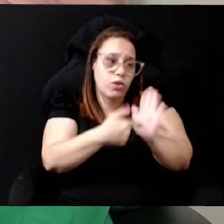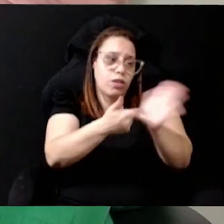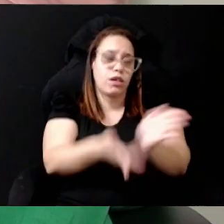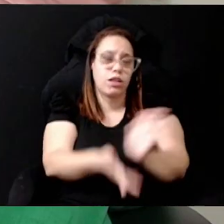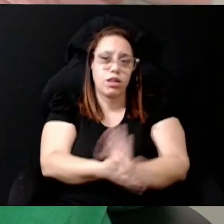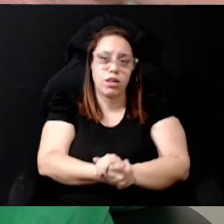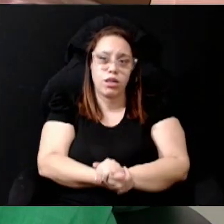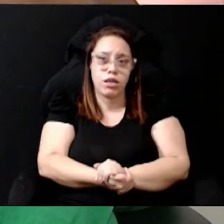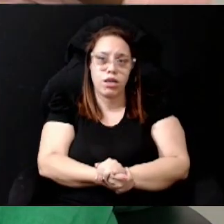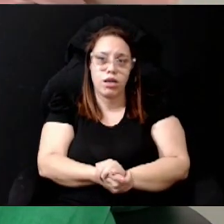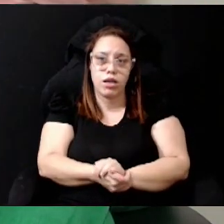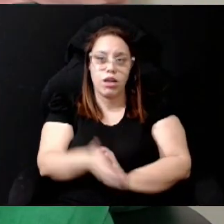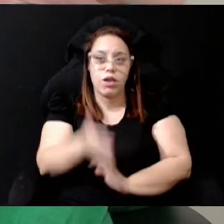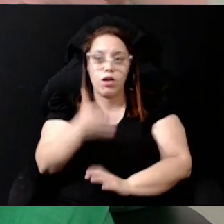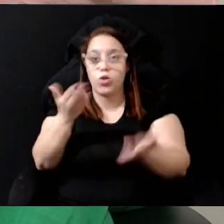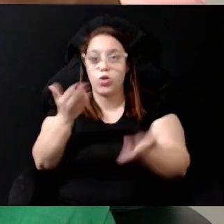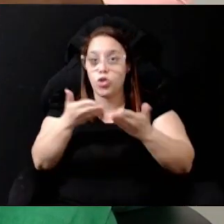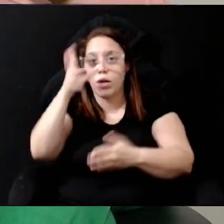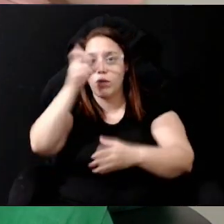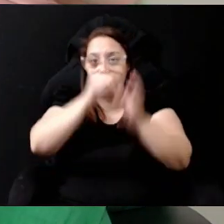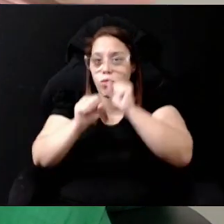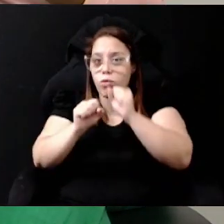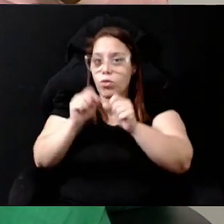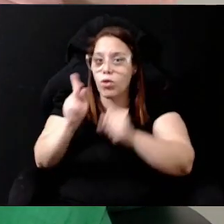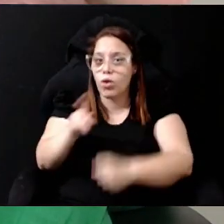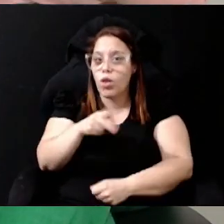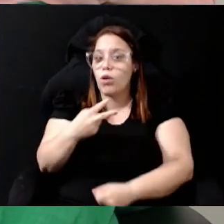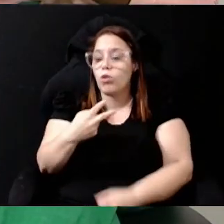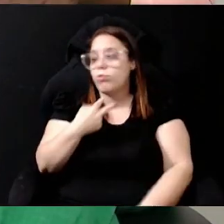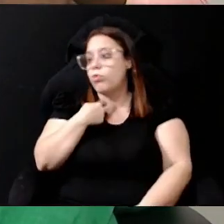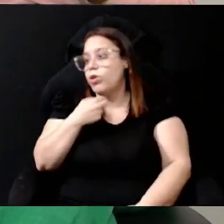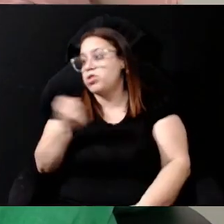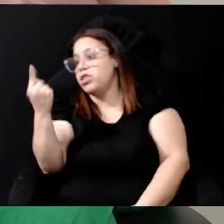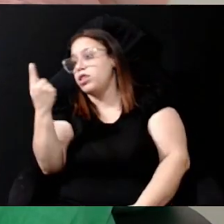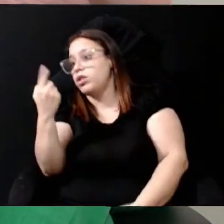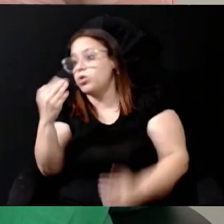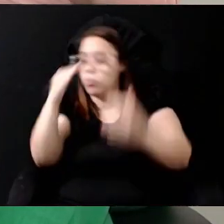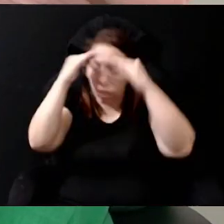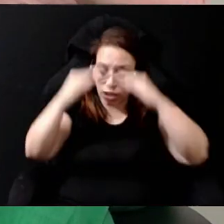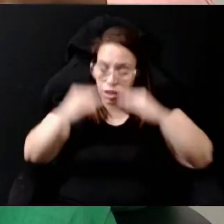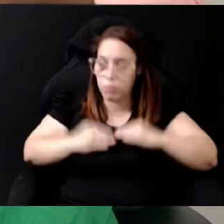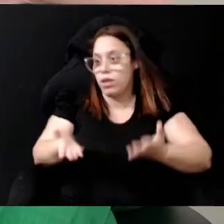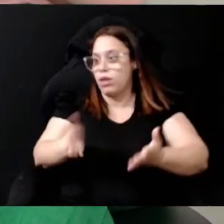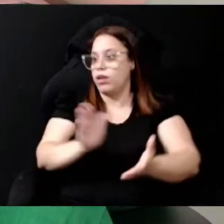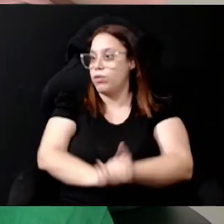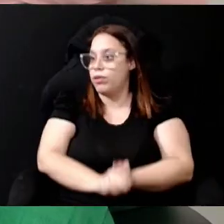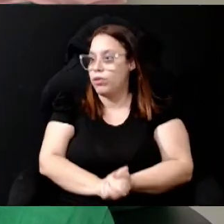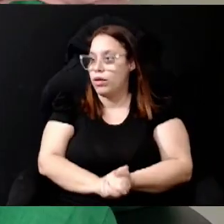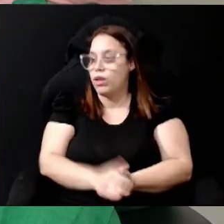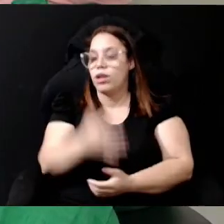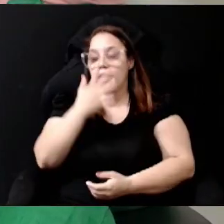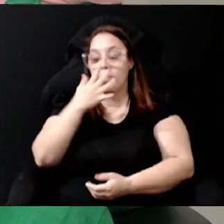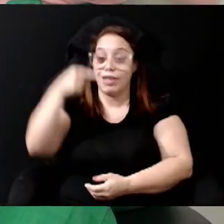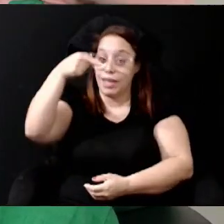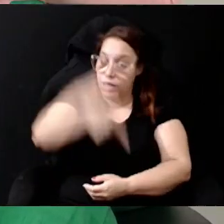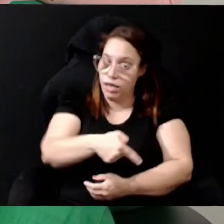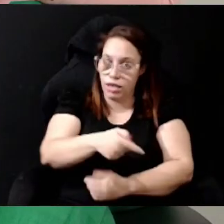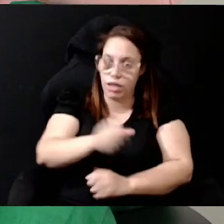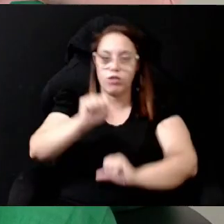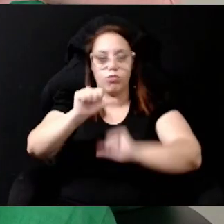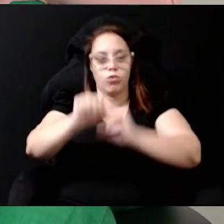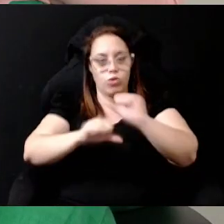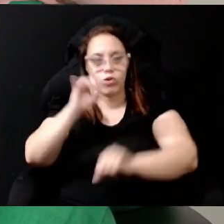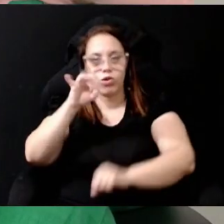casa também, né? Olha, mãe, olha, pai, eu já aprendi tal coisa. A professora falou que não pode isso, a professora falou sobre o respeito. E a gente vai, através